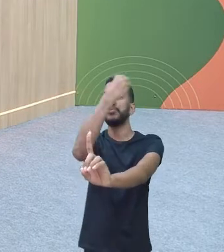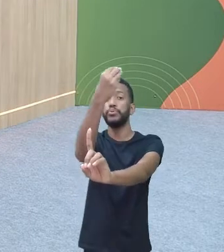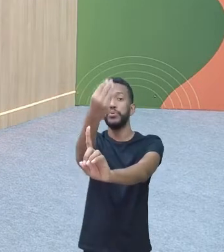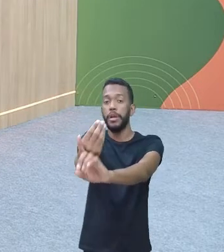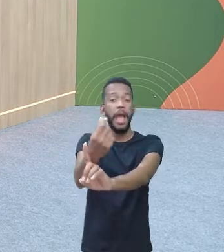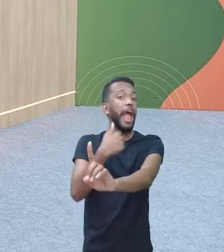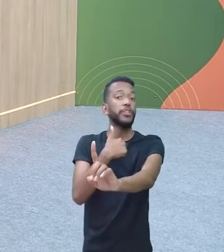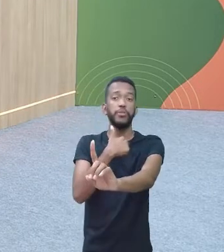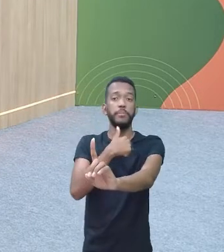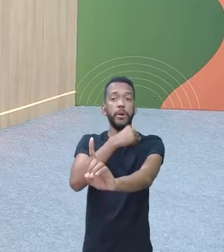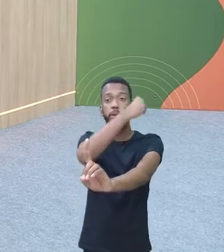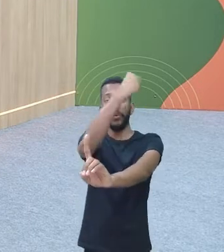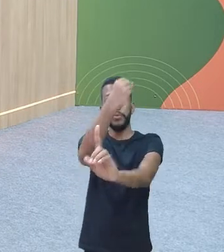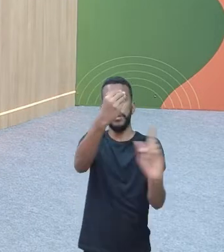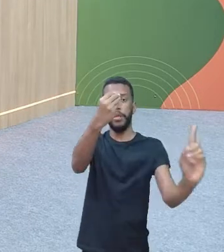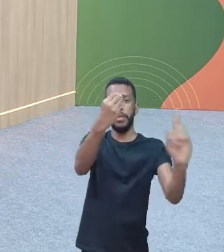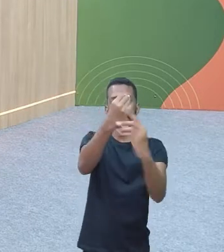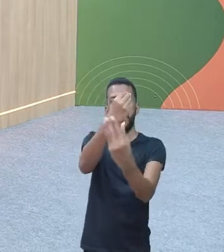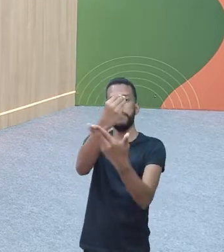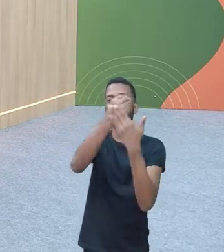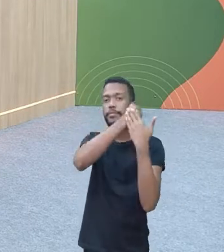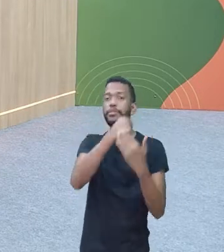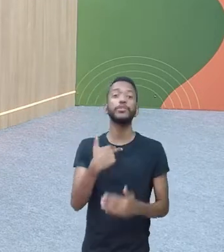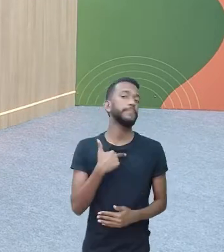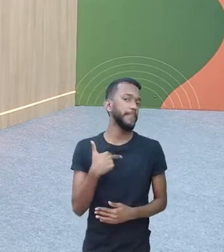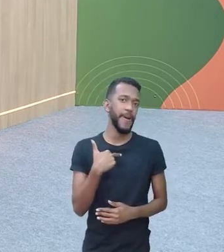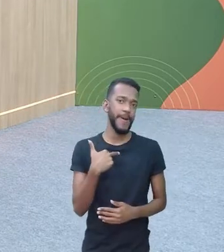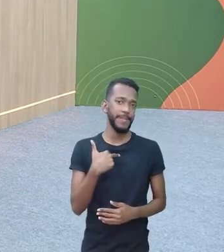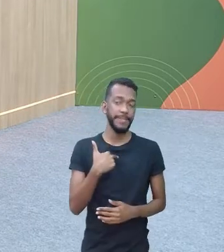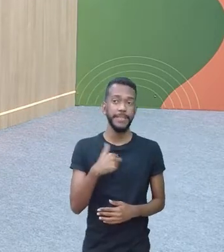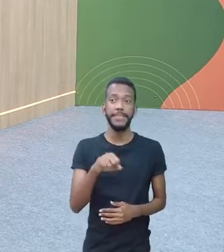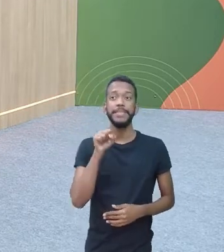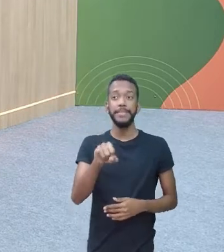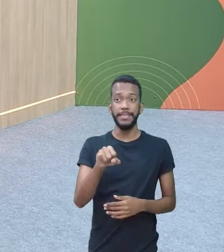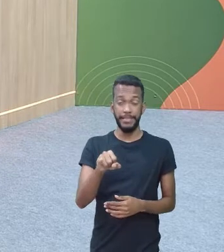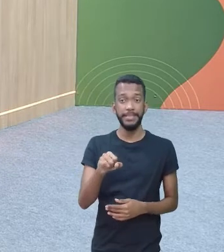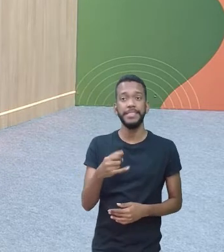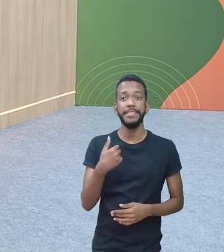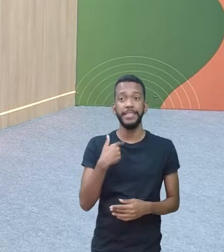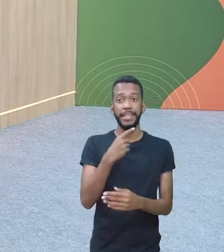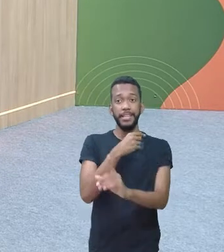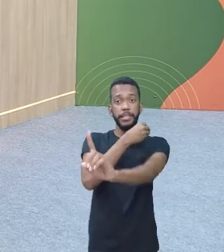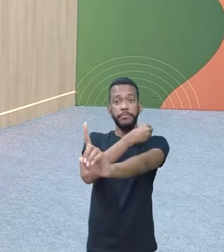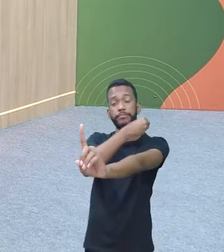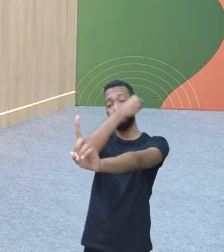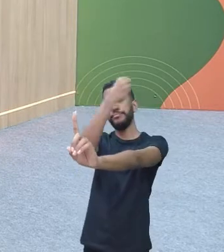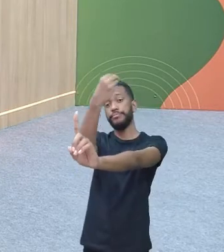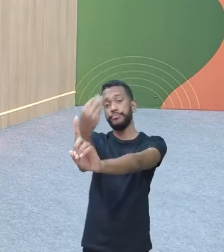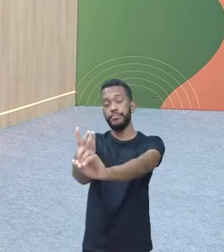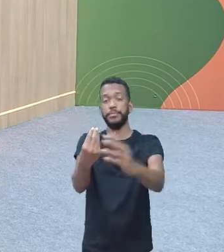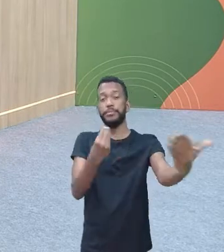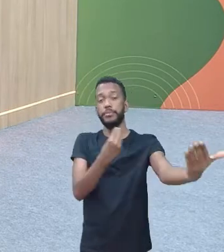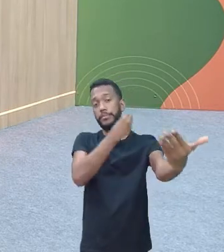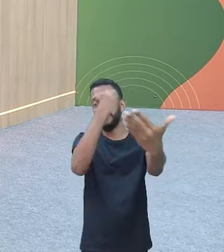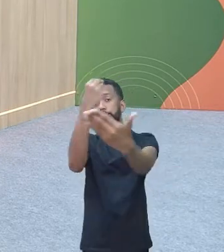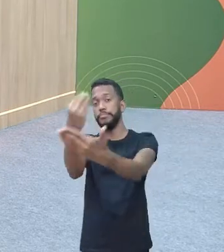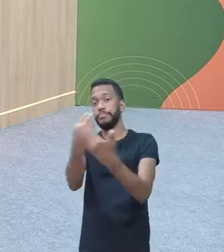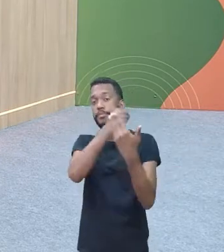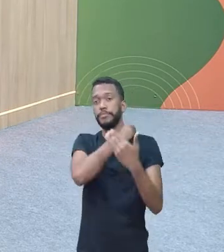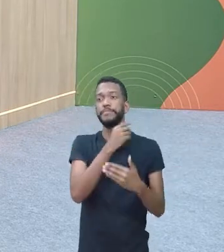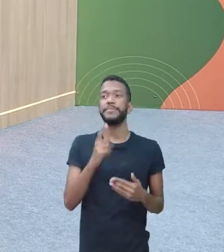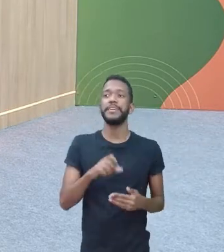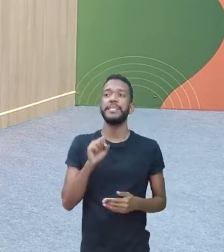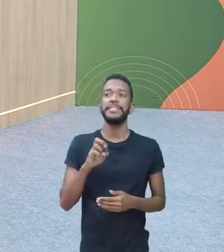saque tem que ser diretamente para ela, tá? Então, ó, se o parceiro do recebedor recebeu o serviço. Então, na hora do serviço, que a gente